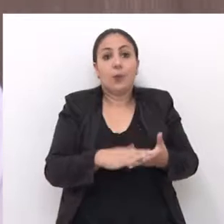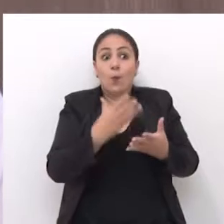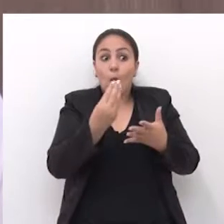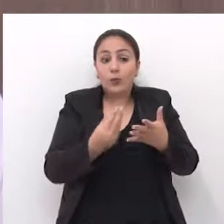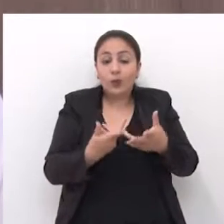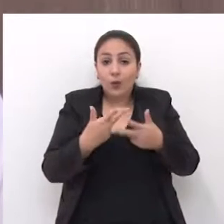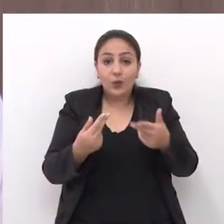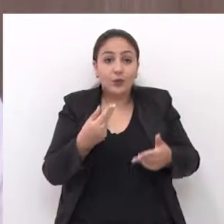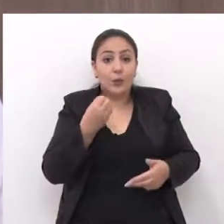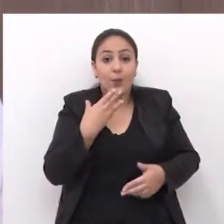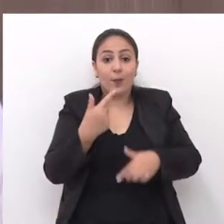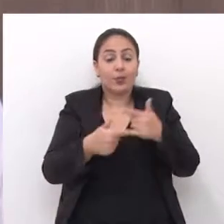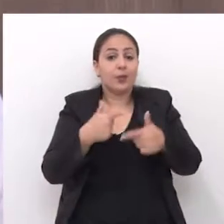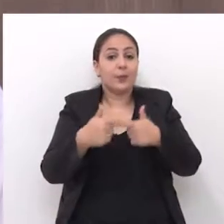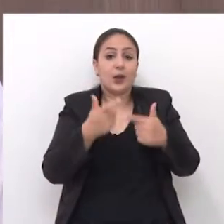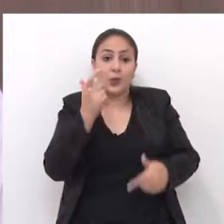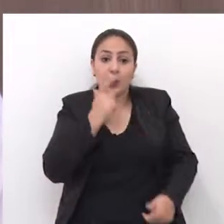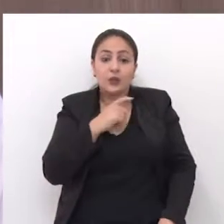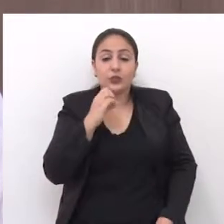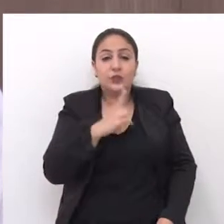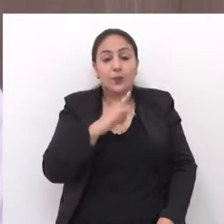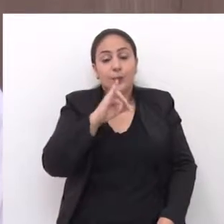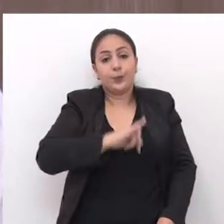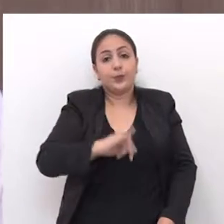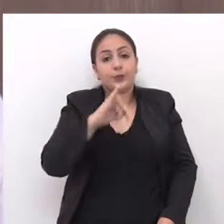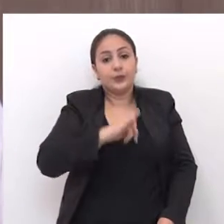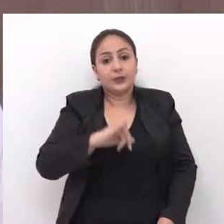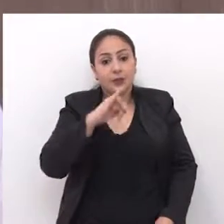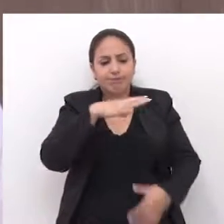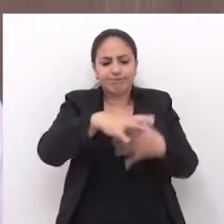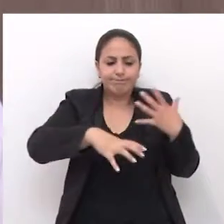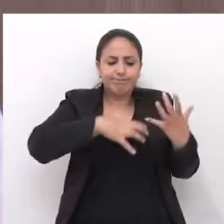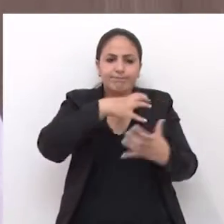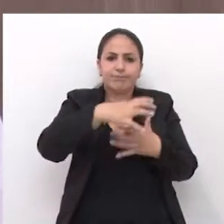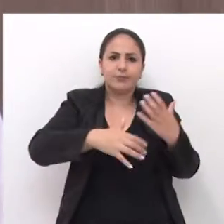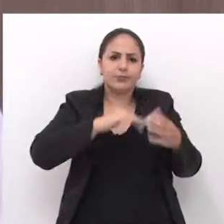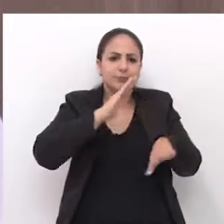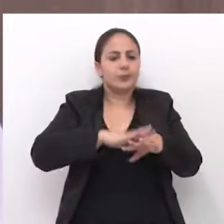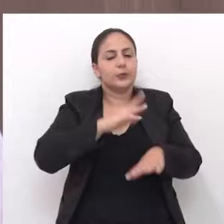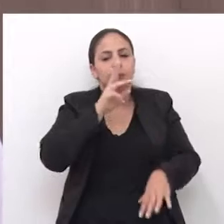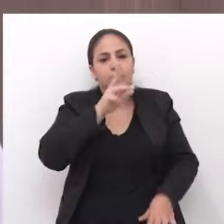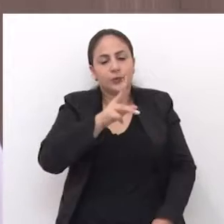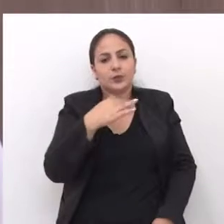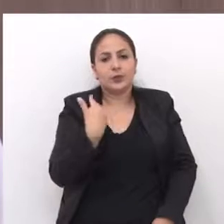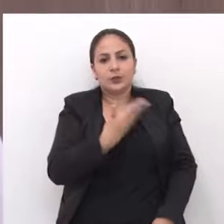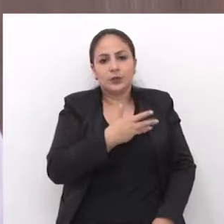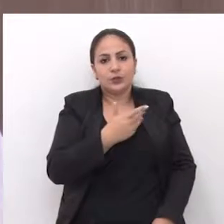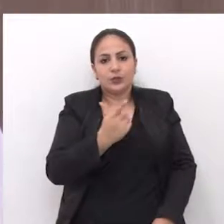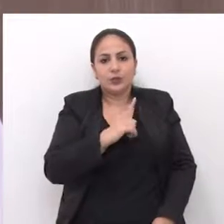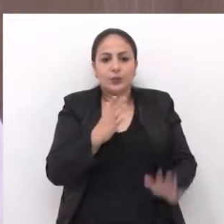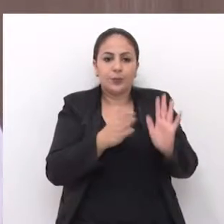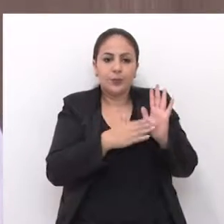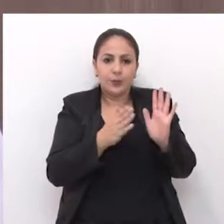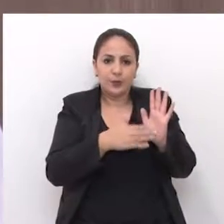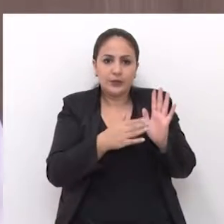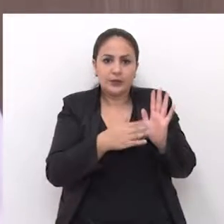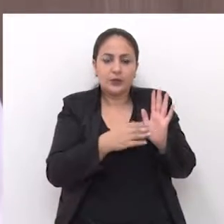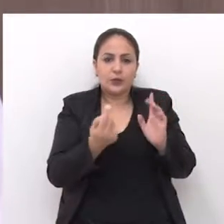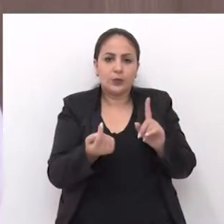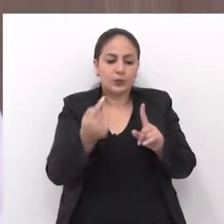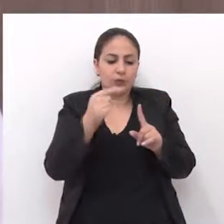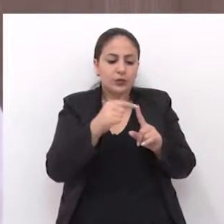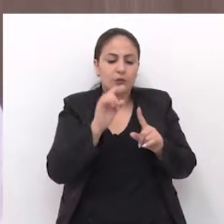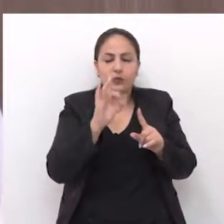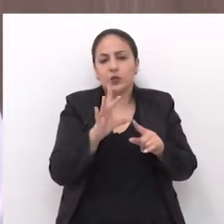perder. Tem tantas outras coisas para se trabalhar que eu acho que se deu uma importância e se criou uma polêmica muito maior do que se esperava, com uma